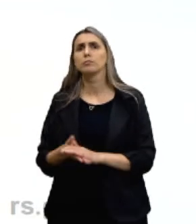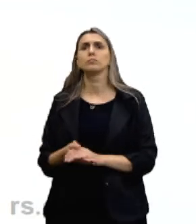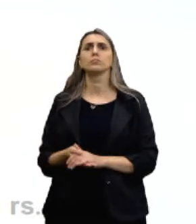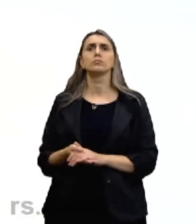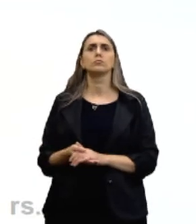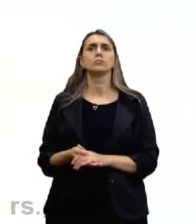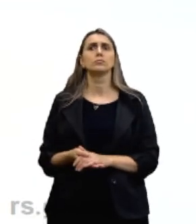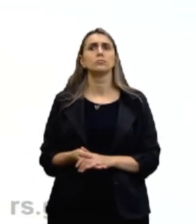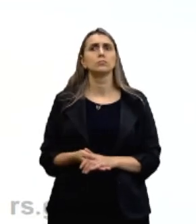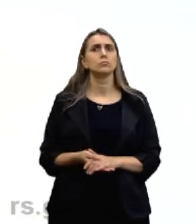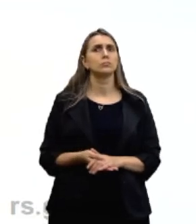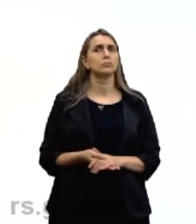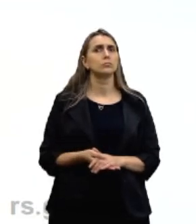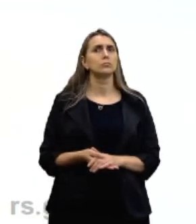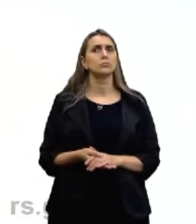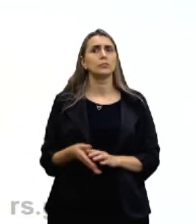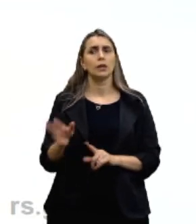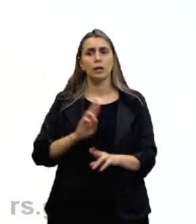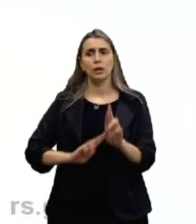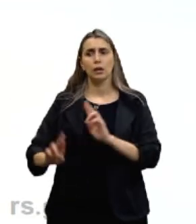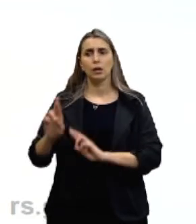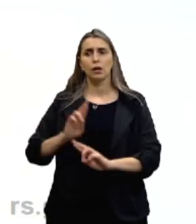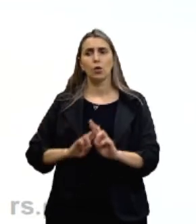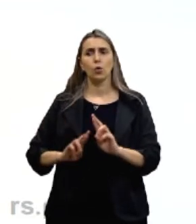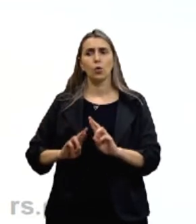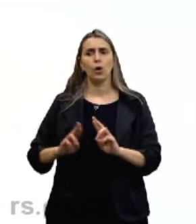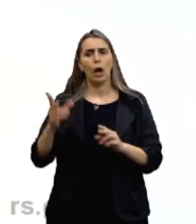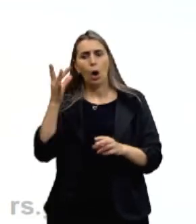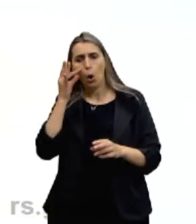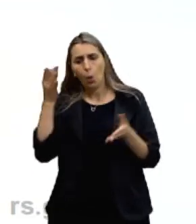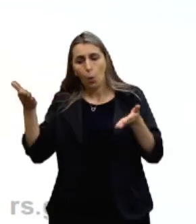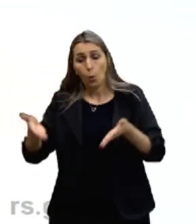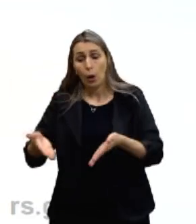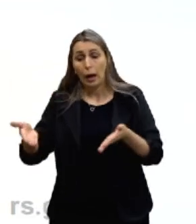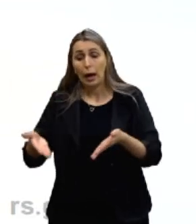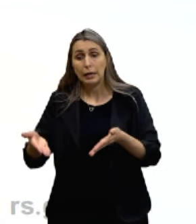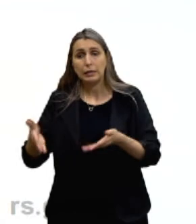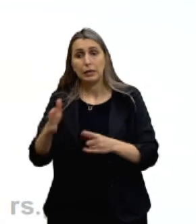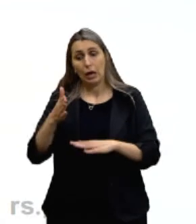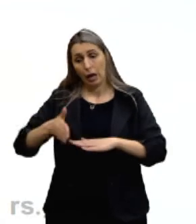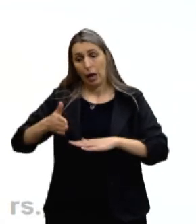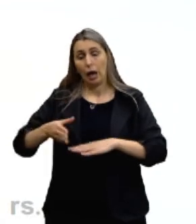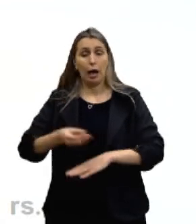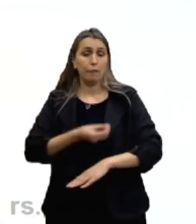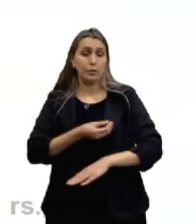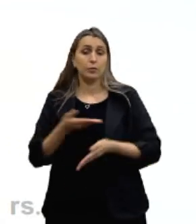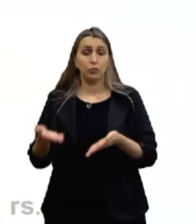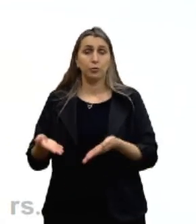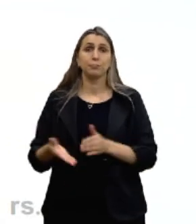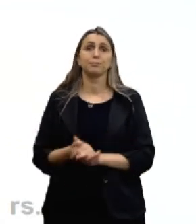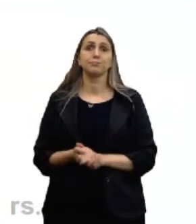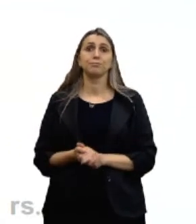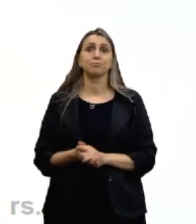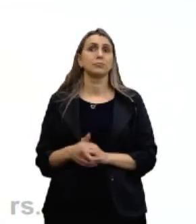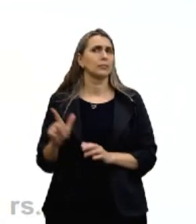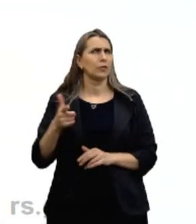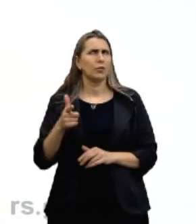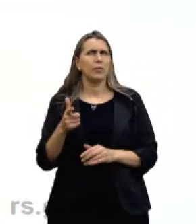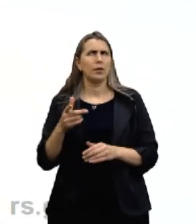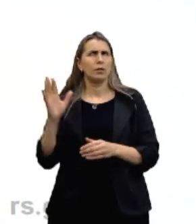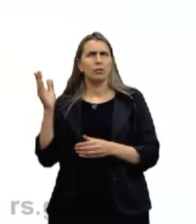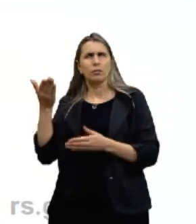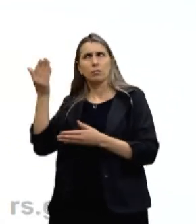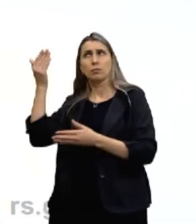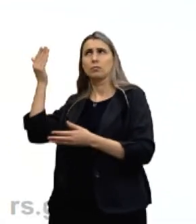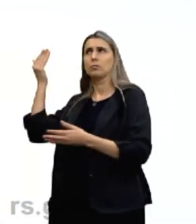que são relacionadas ao presente ao contemporâneo a vida de agora né eles não vão